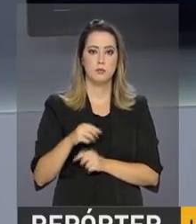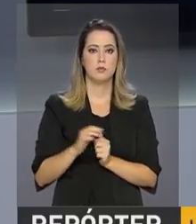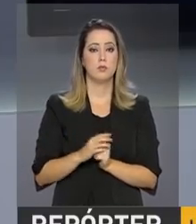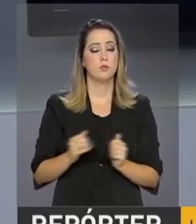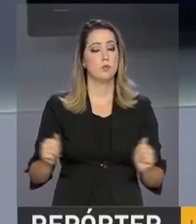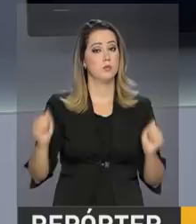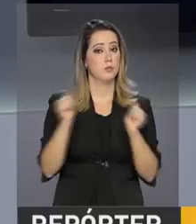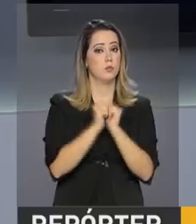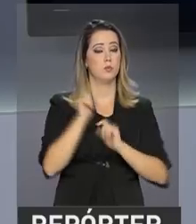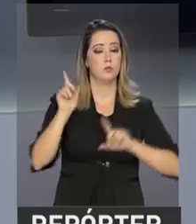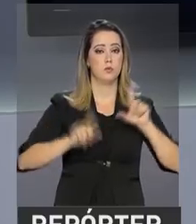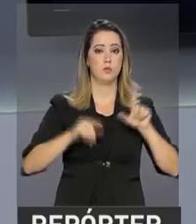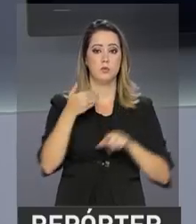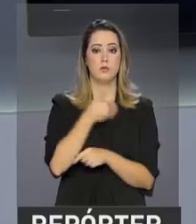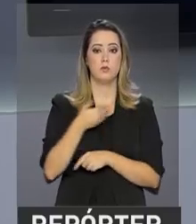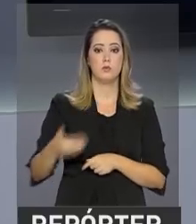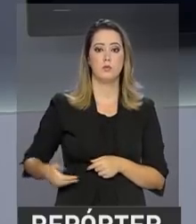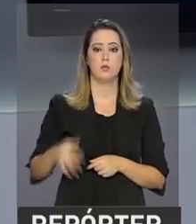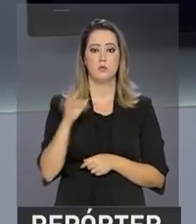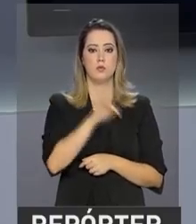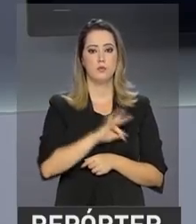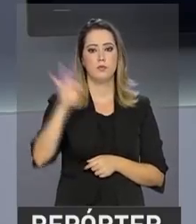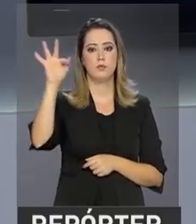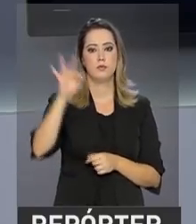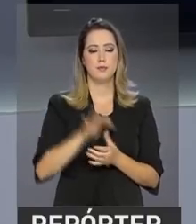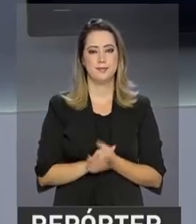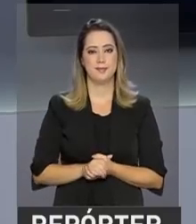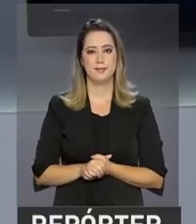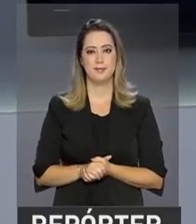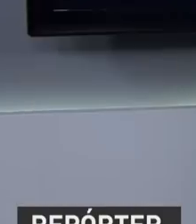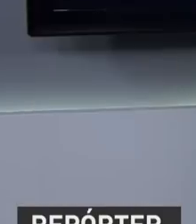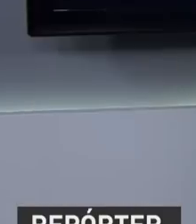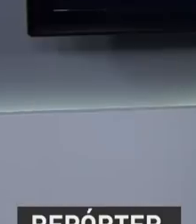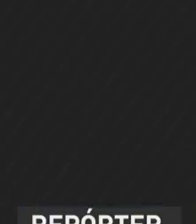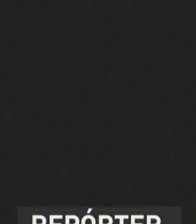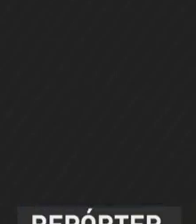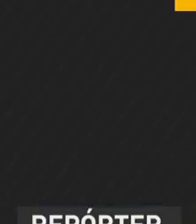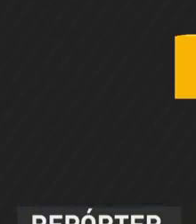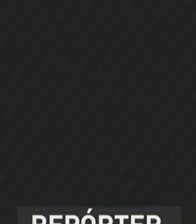internet continue com a gente na nbr a tv do governo federal